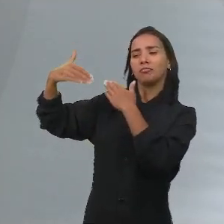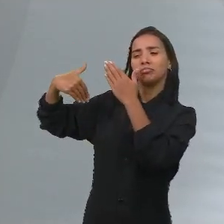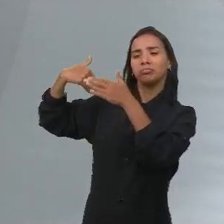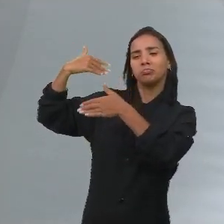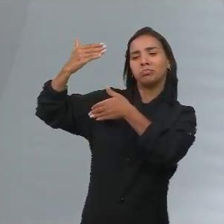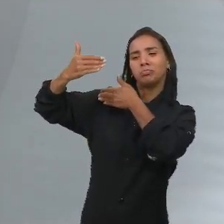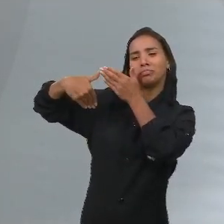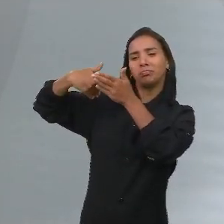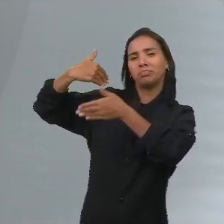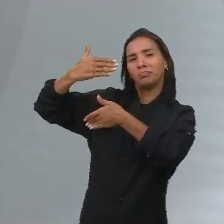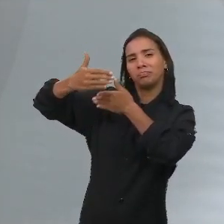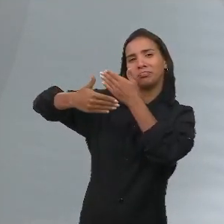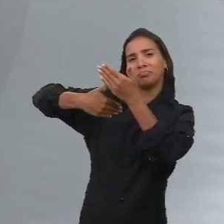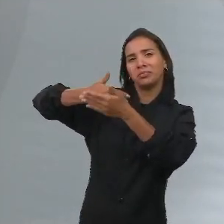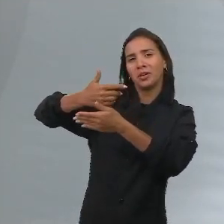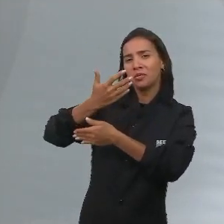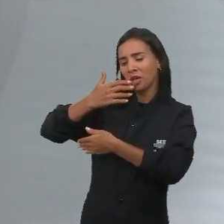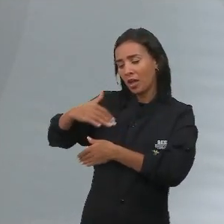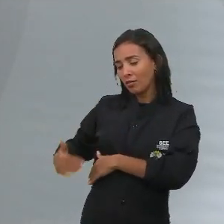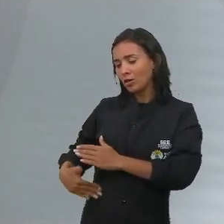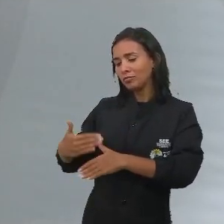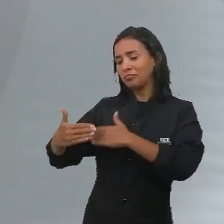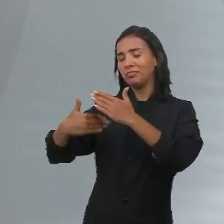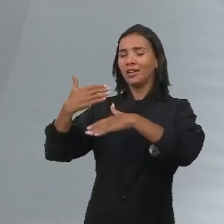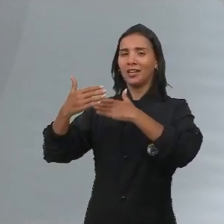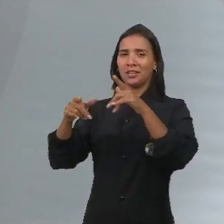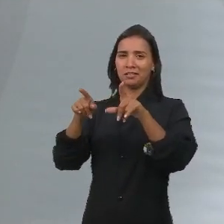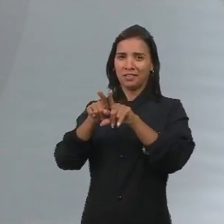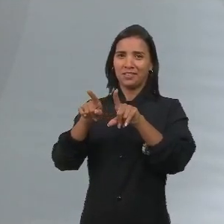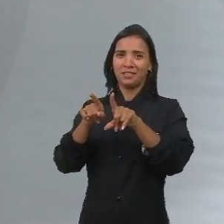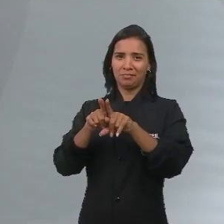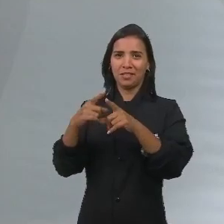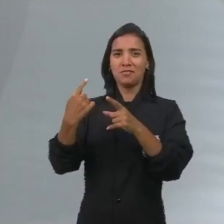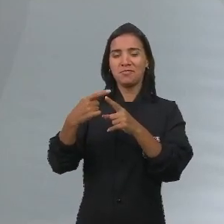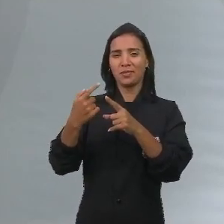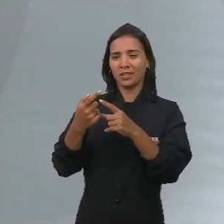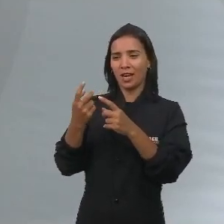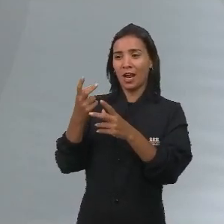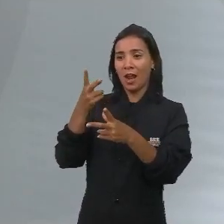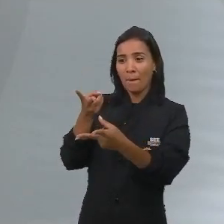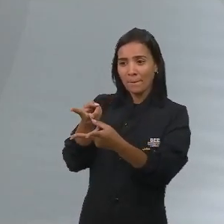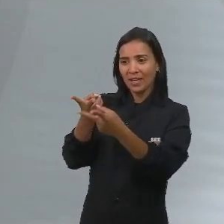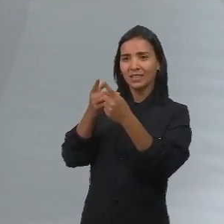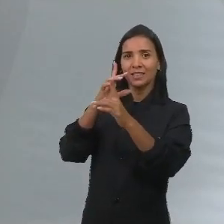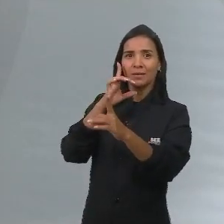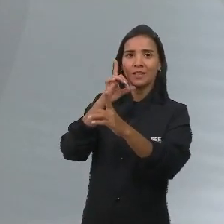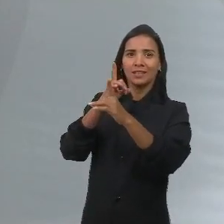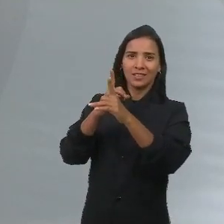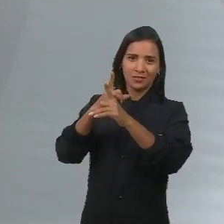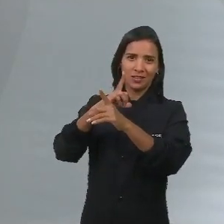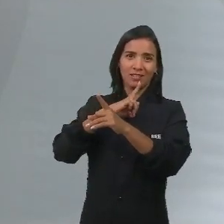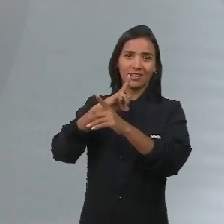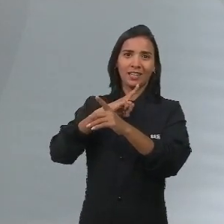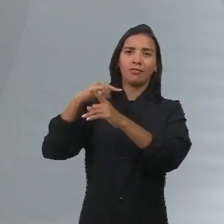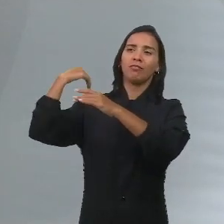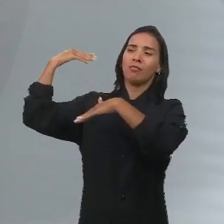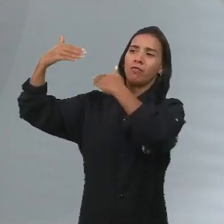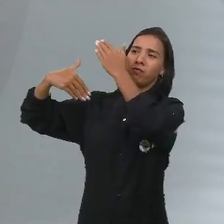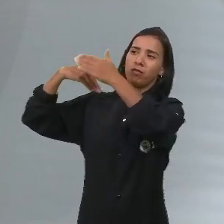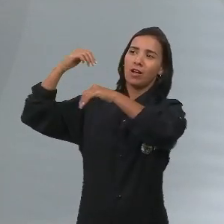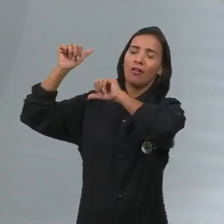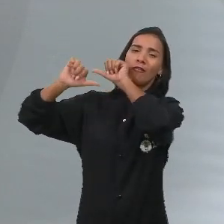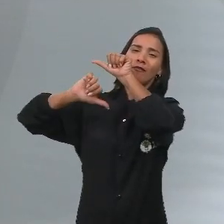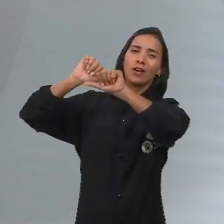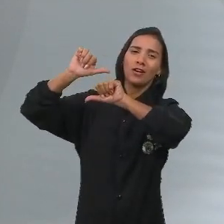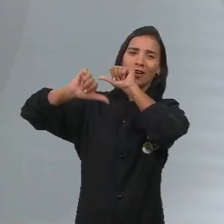tal vejo é a forma com que eu consigo evidenciar algo que tinha fazer a sua manutenção porque aquilo